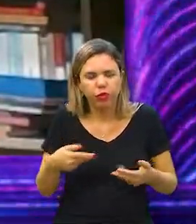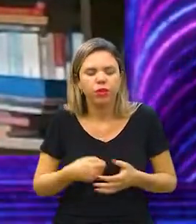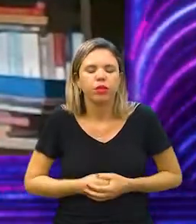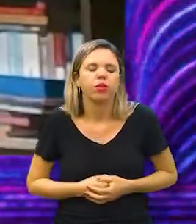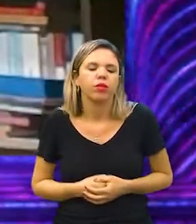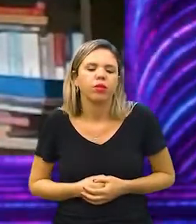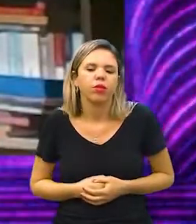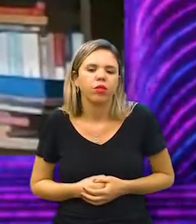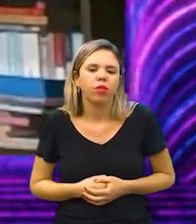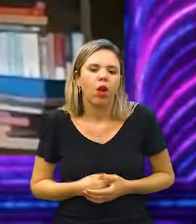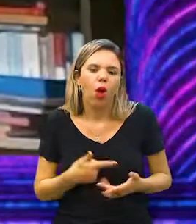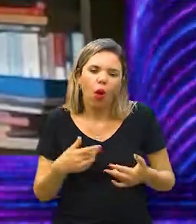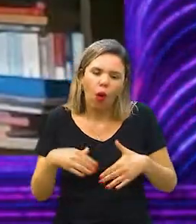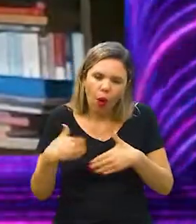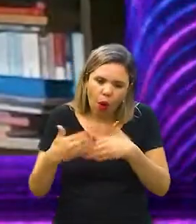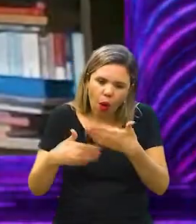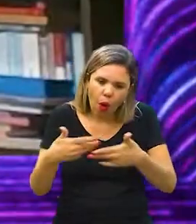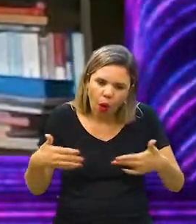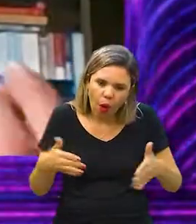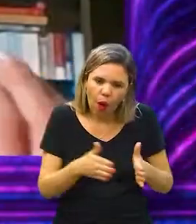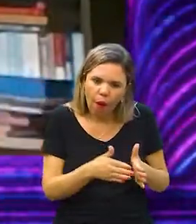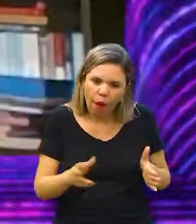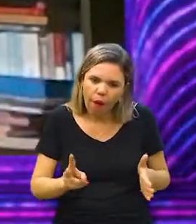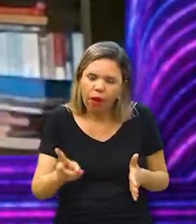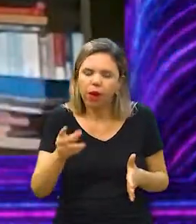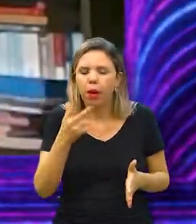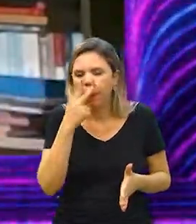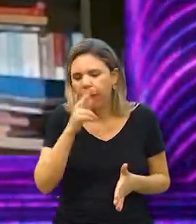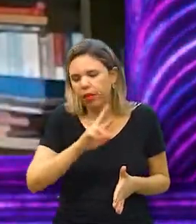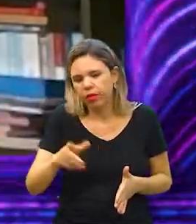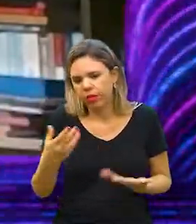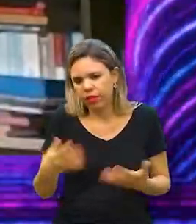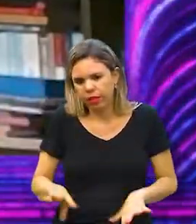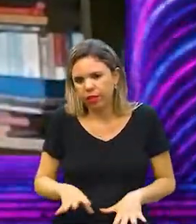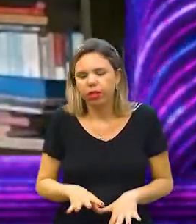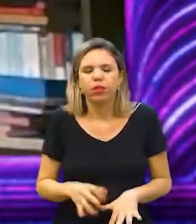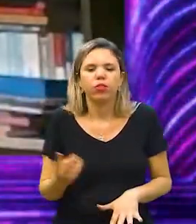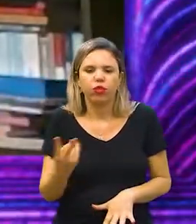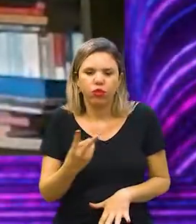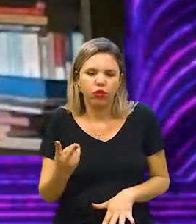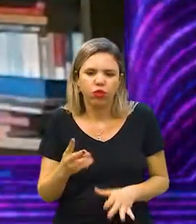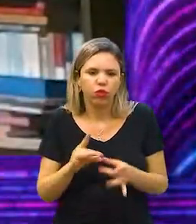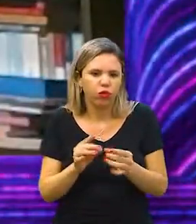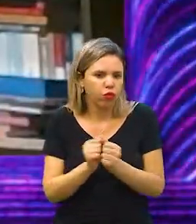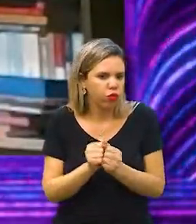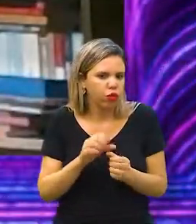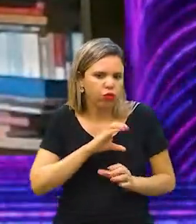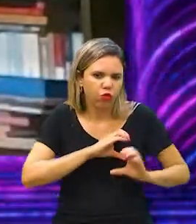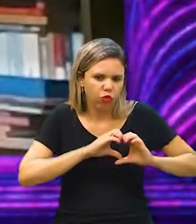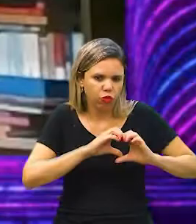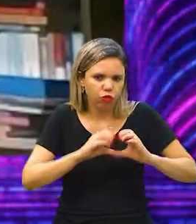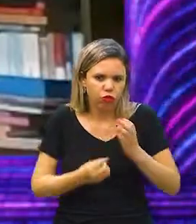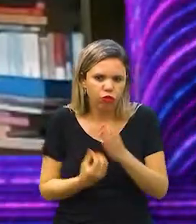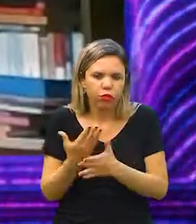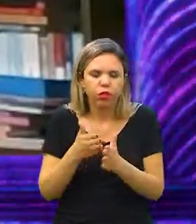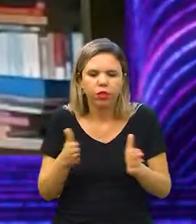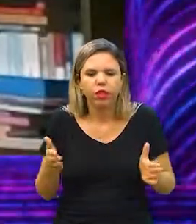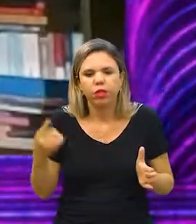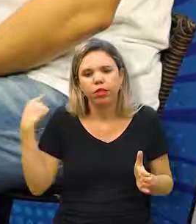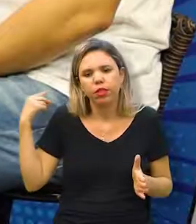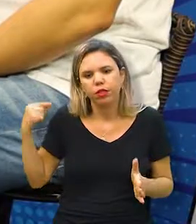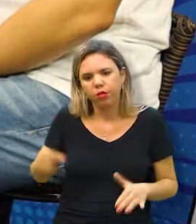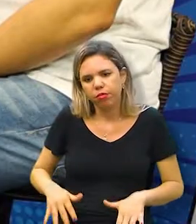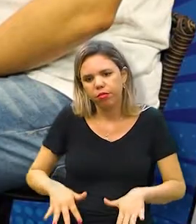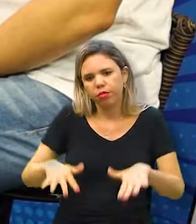isso. Mas outras coisas vão acontecendo no meio do caminho que parece que não quer deixar com que eles vivam esse amor que nasceu, né? Que nasceu